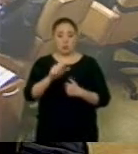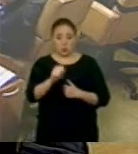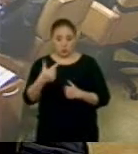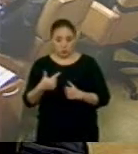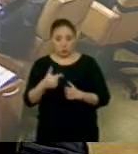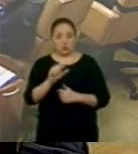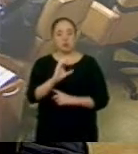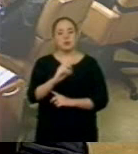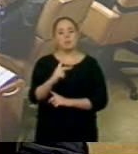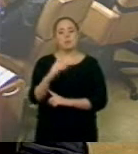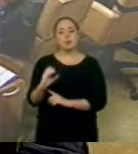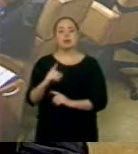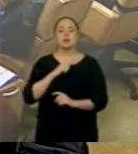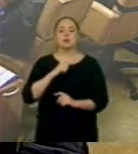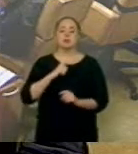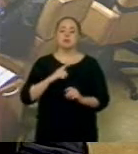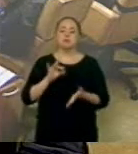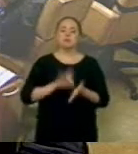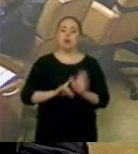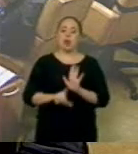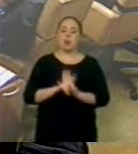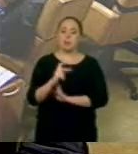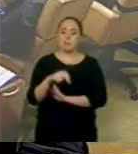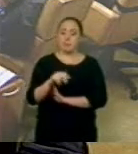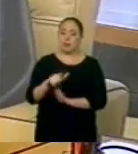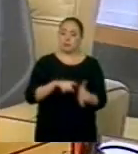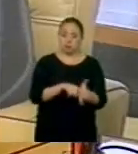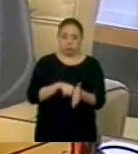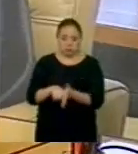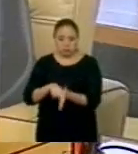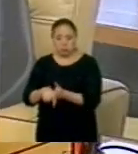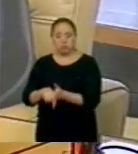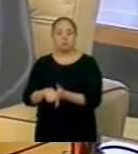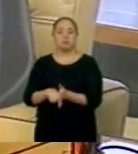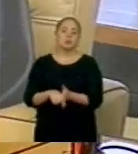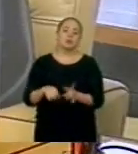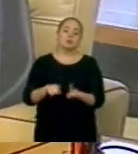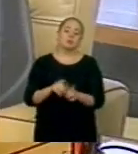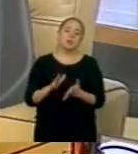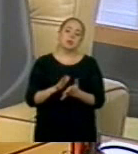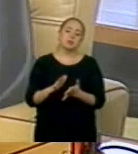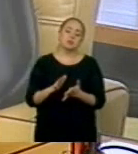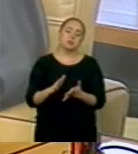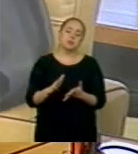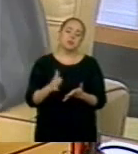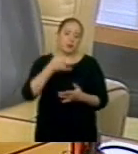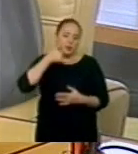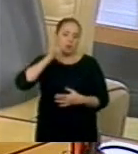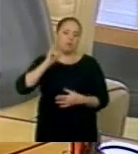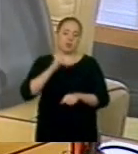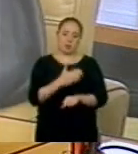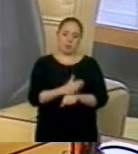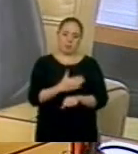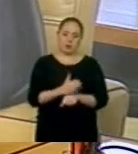dê aplicação da lei penal para a investigação e instrução criminal e, nos casos expressamente previstos, para evitar a prática